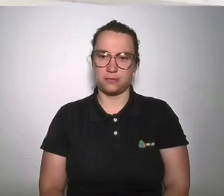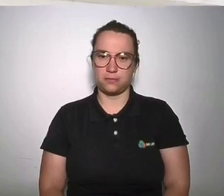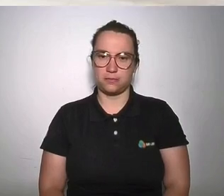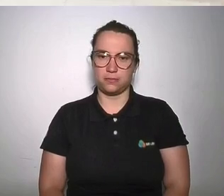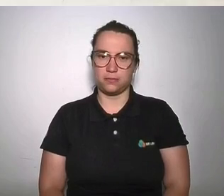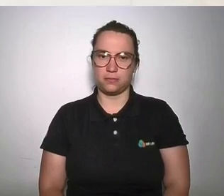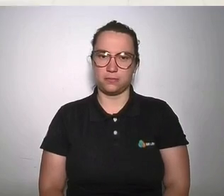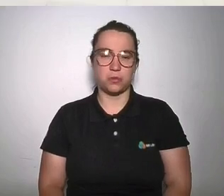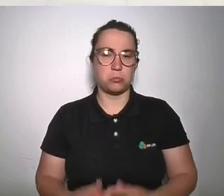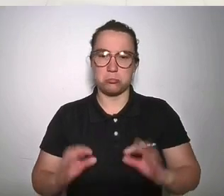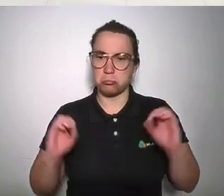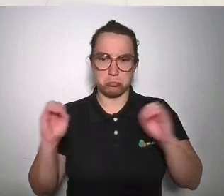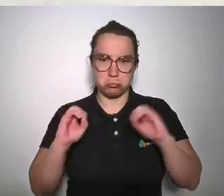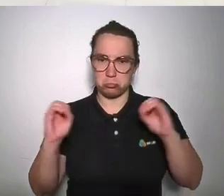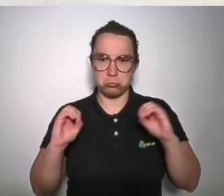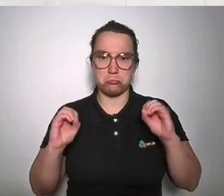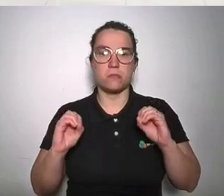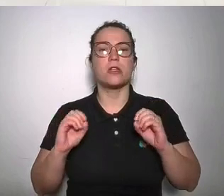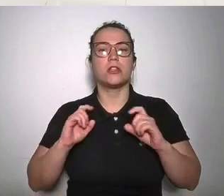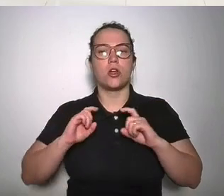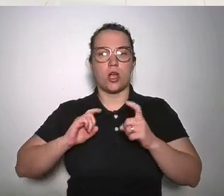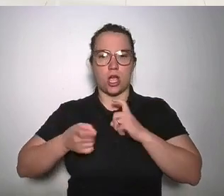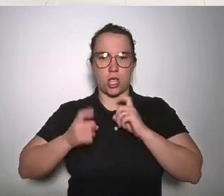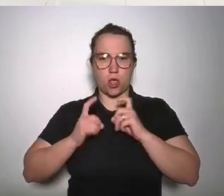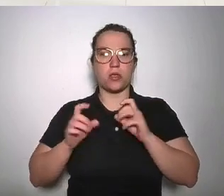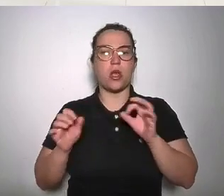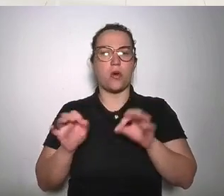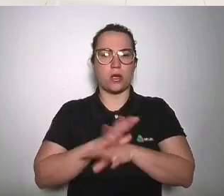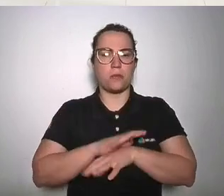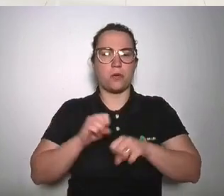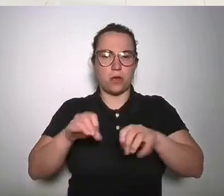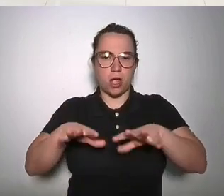Se não tem, damos por encerrado a